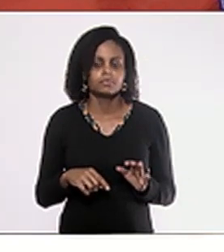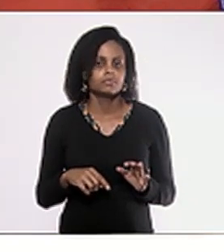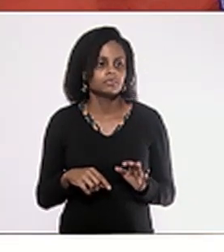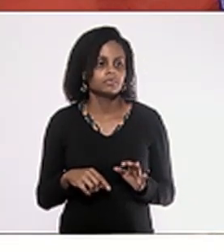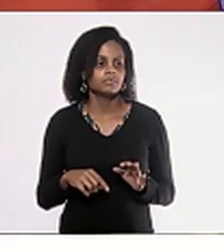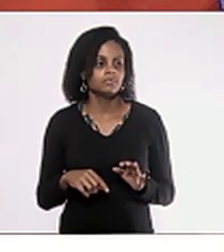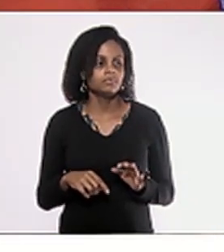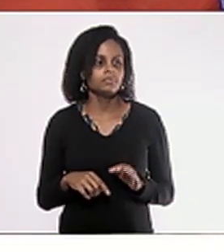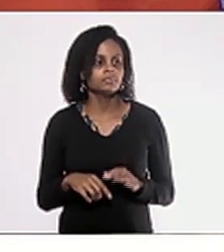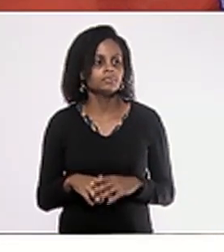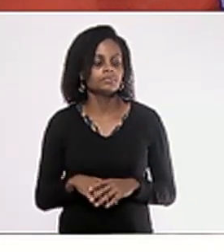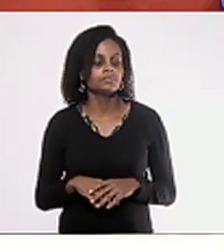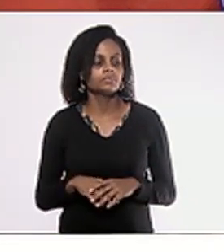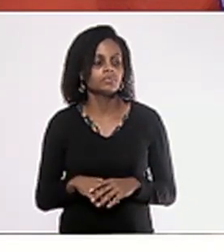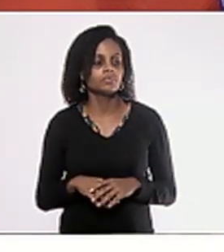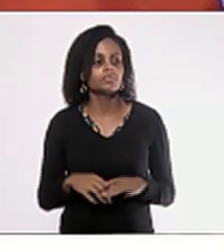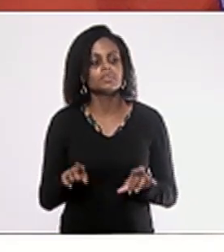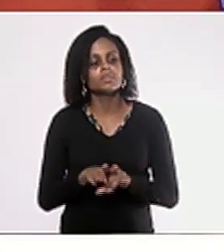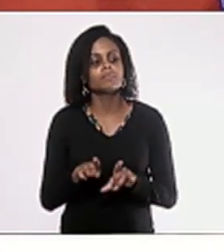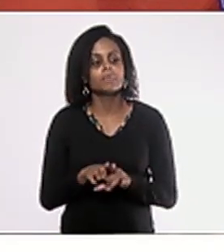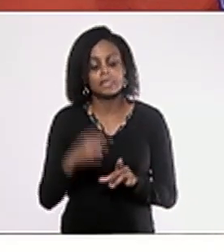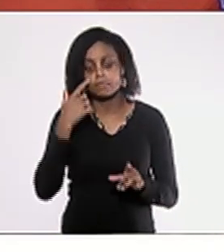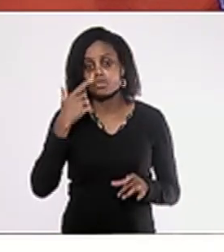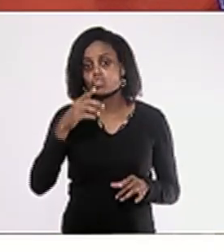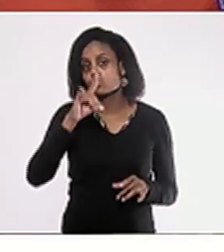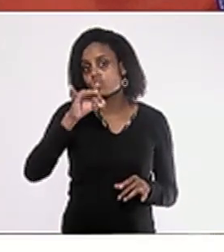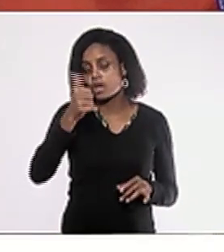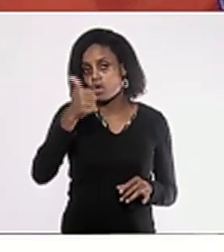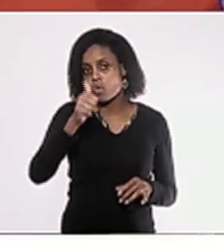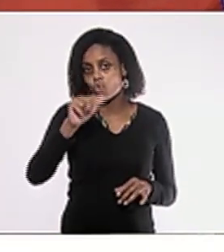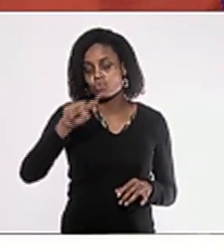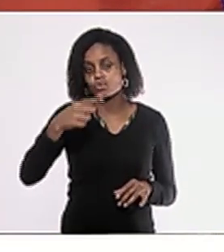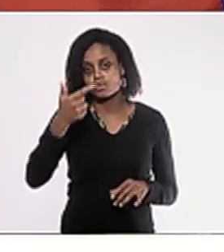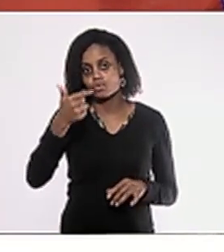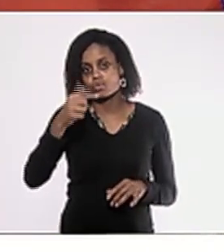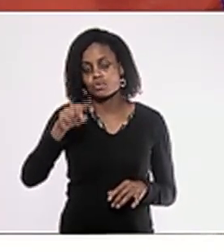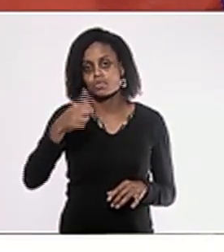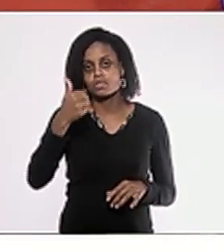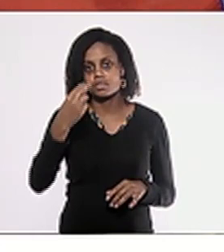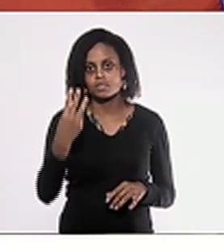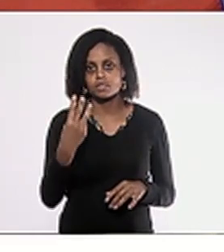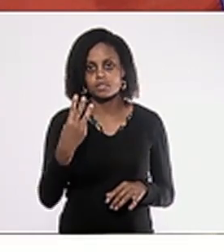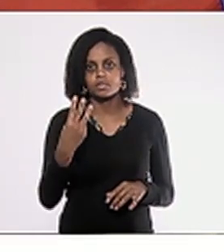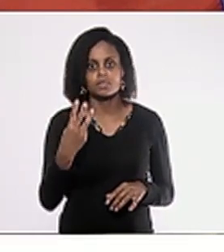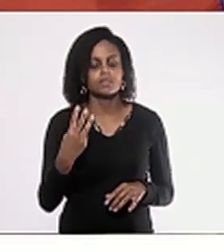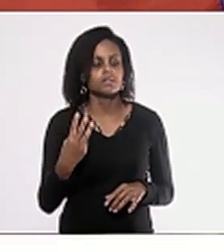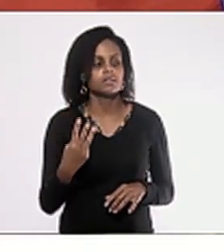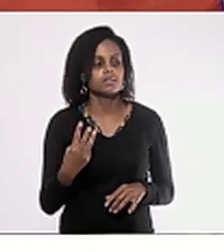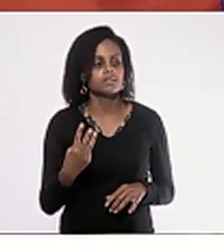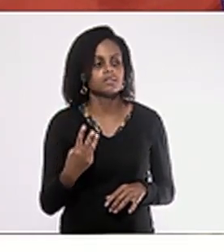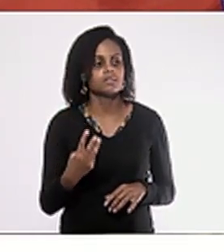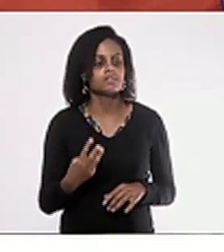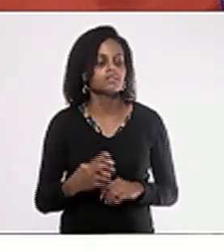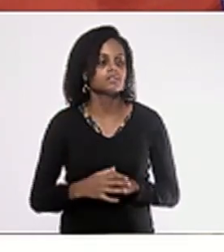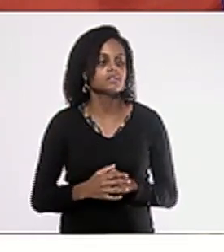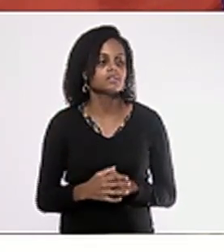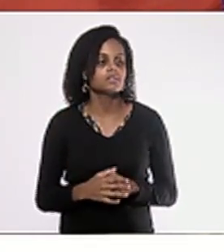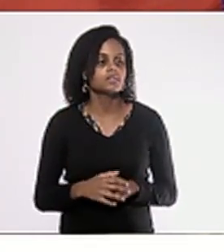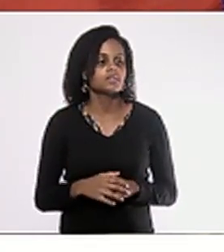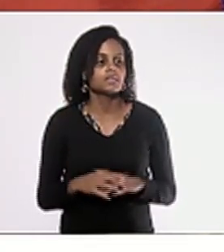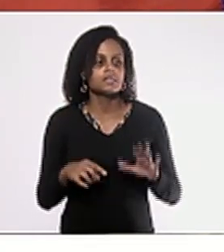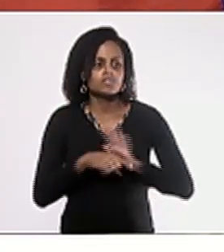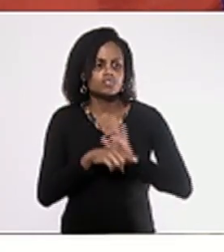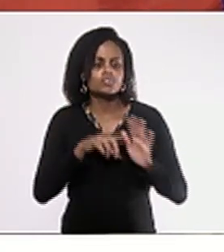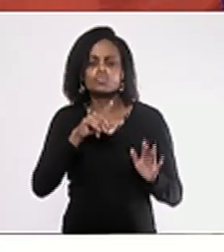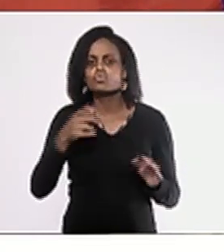permanentes do Inmetro. Tá. Inclusive está previsto para o dia 11, 12 e 13 de junho a auditoria do Inmetro no nosso laboratório.